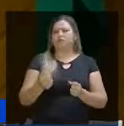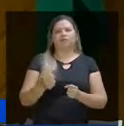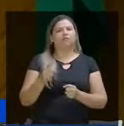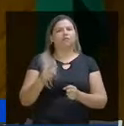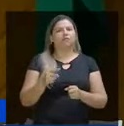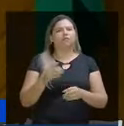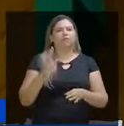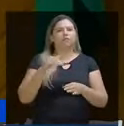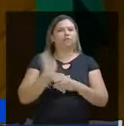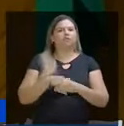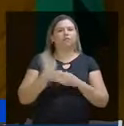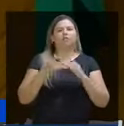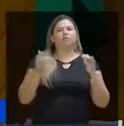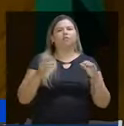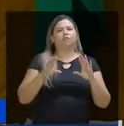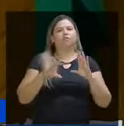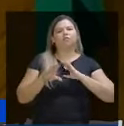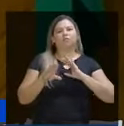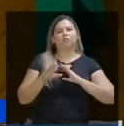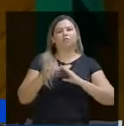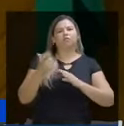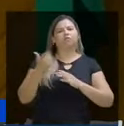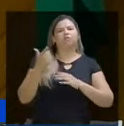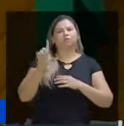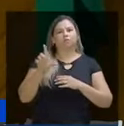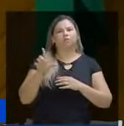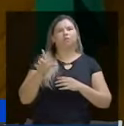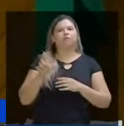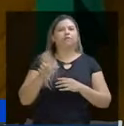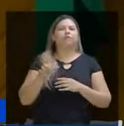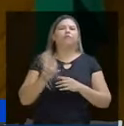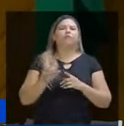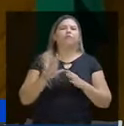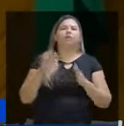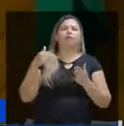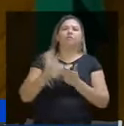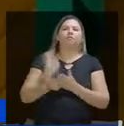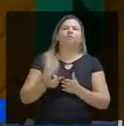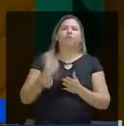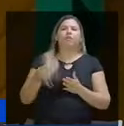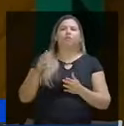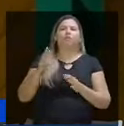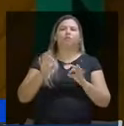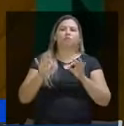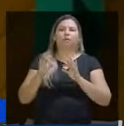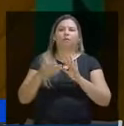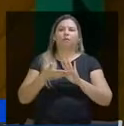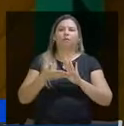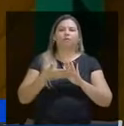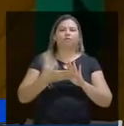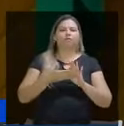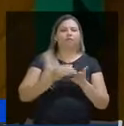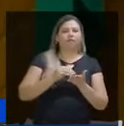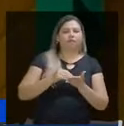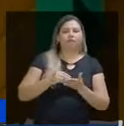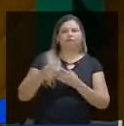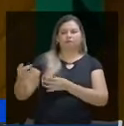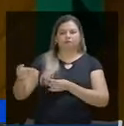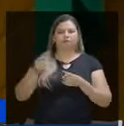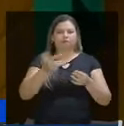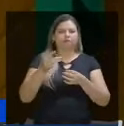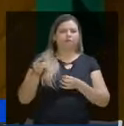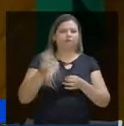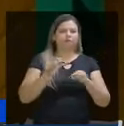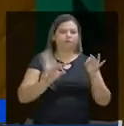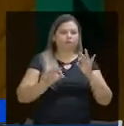efeitos após o período até a efetiva apresentação das contas, que no caso foi a regularização. Ela fez a regularização, então, após o fim